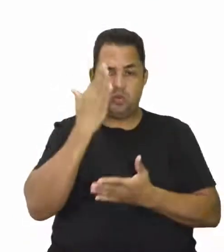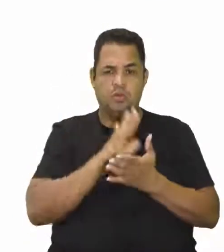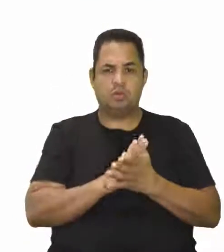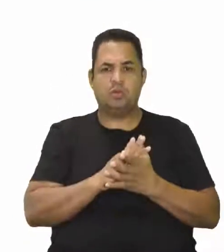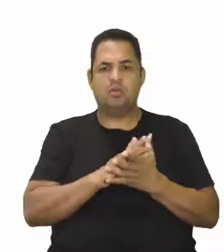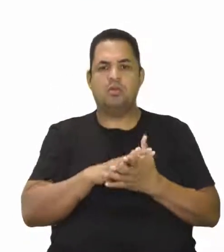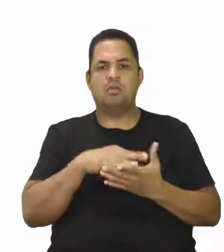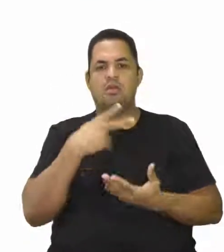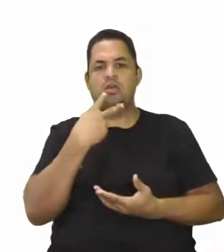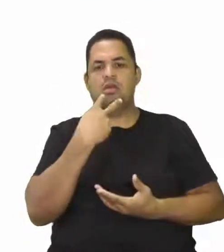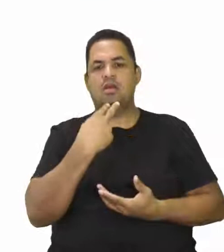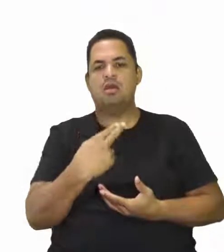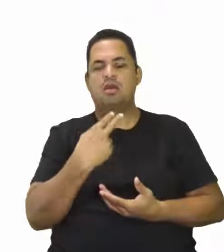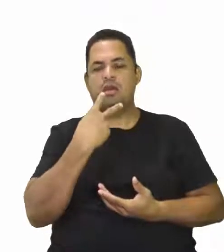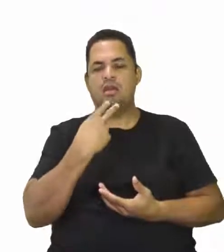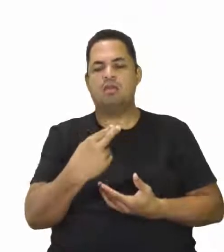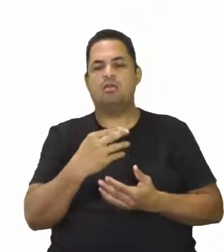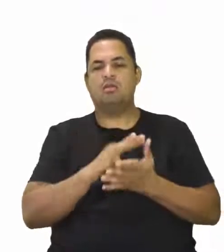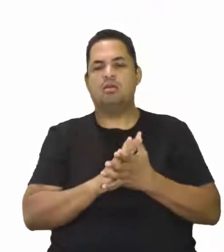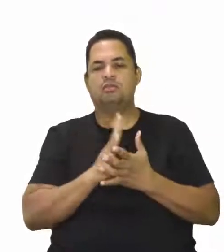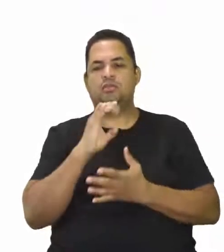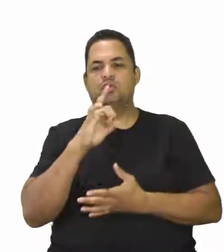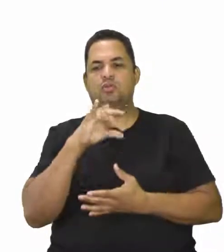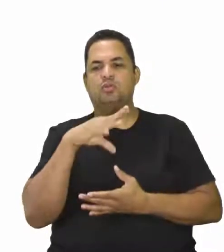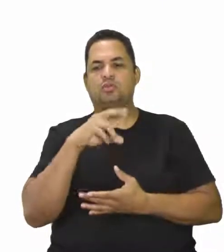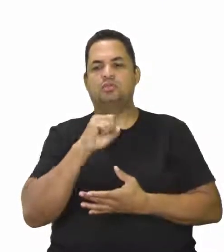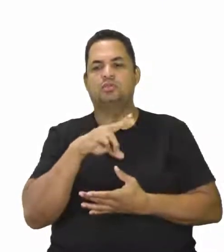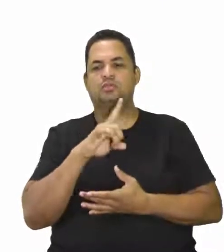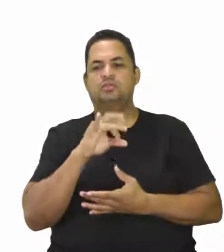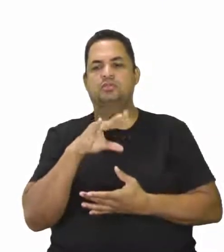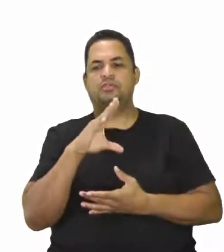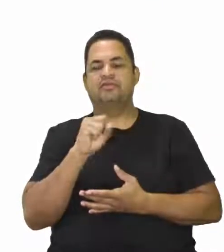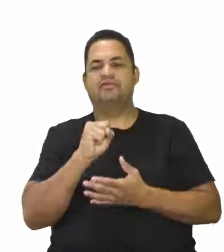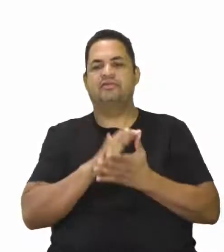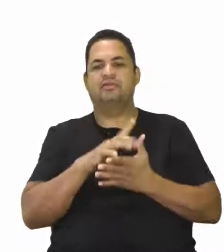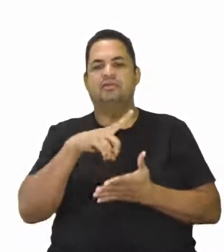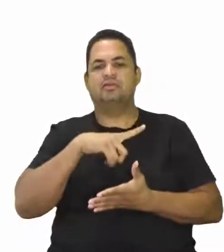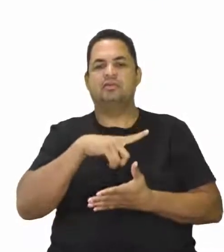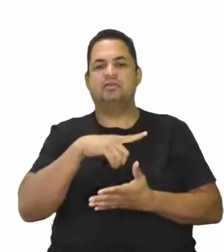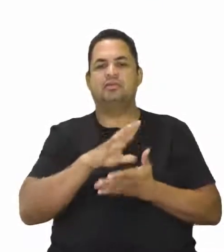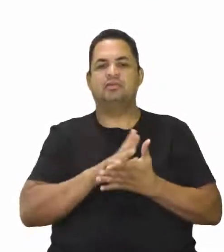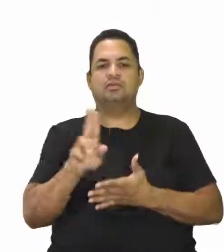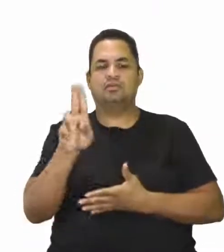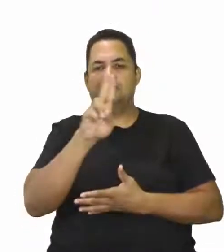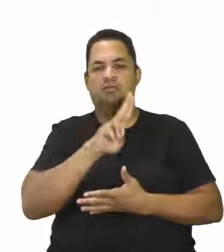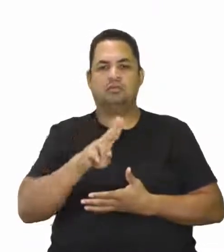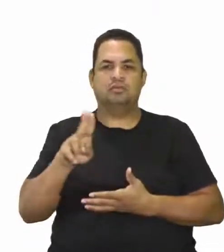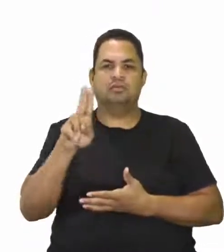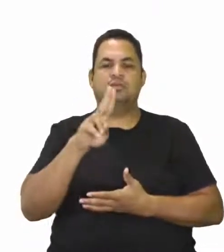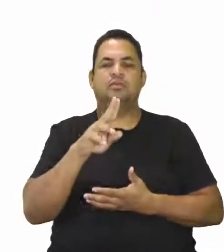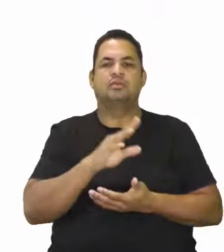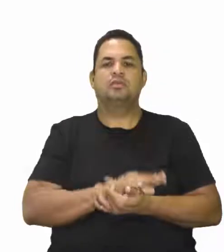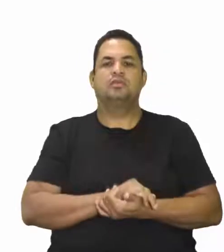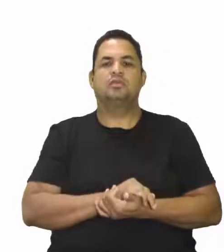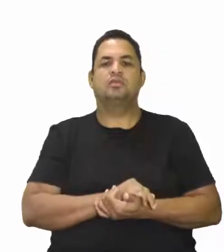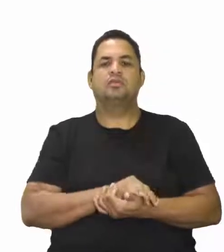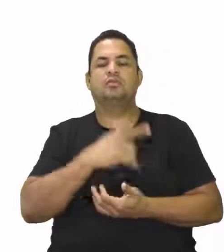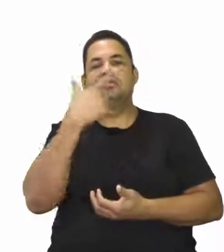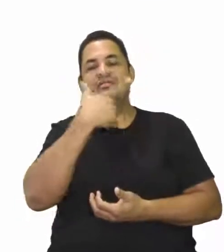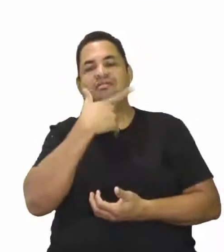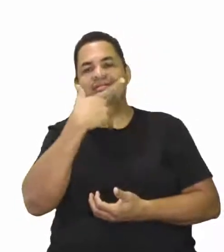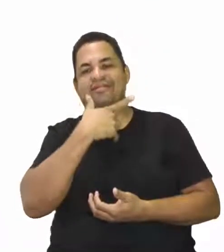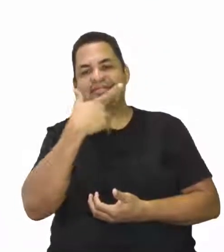linguagem conotativa, que é muito expressada nesse tipo de gênero, que é a linguagem utilizada ali tanto no